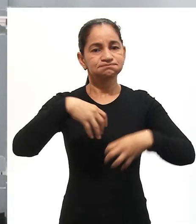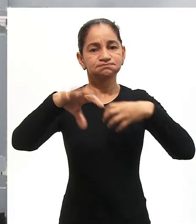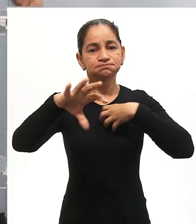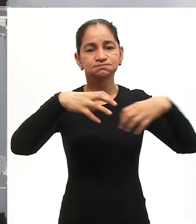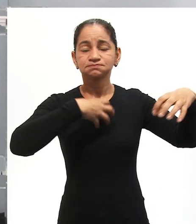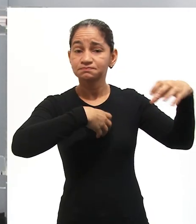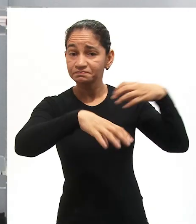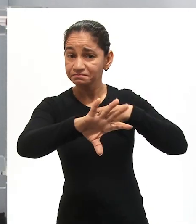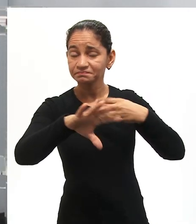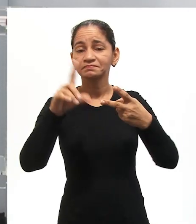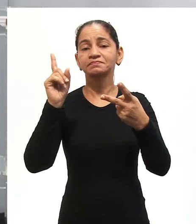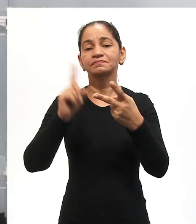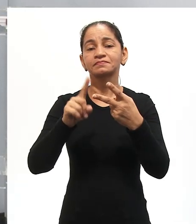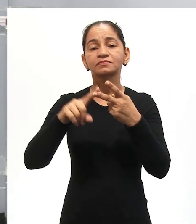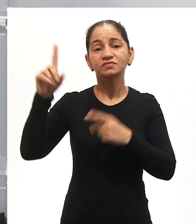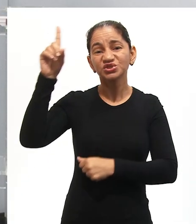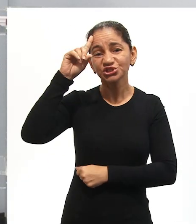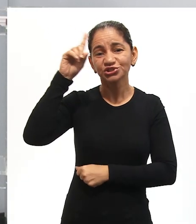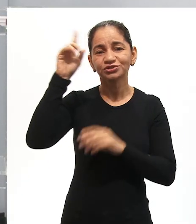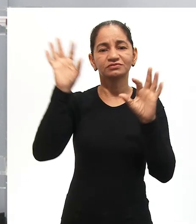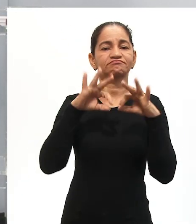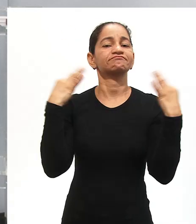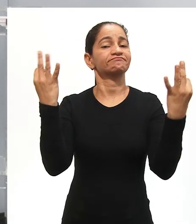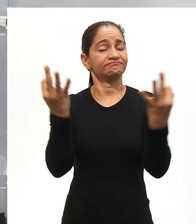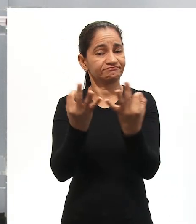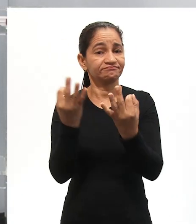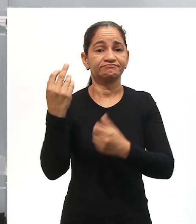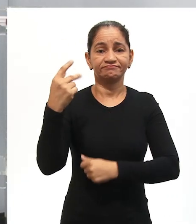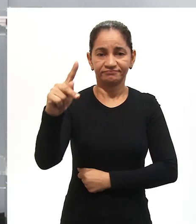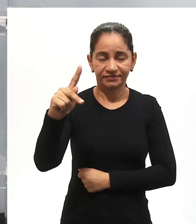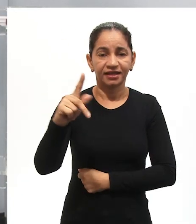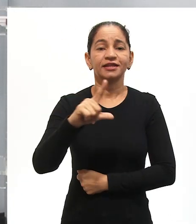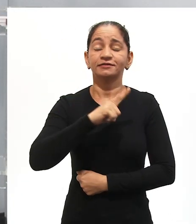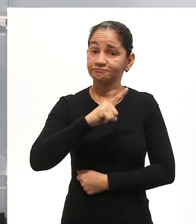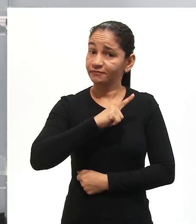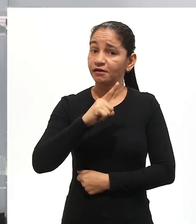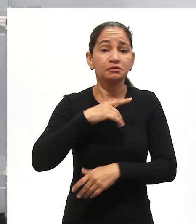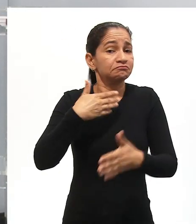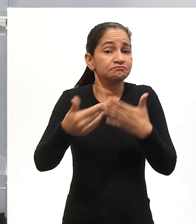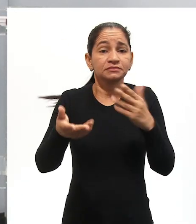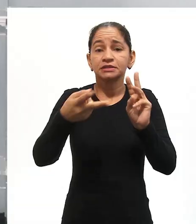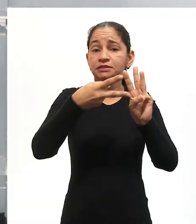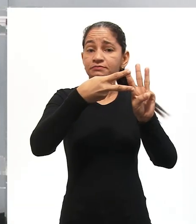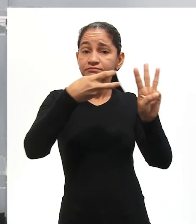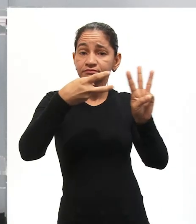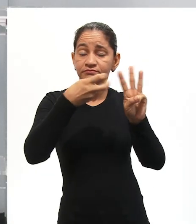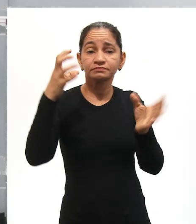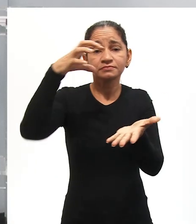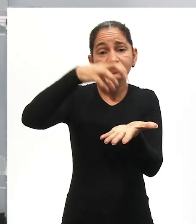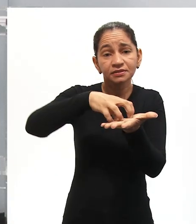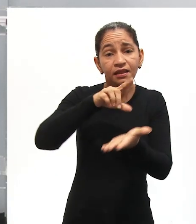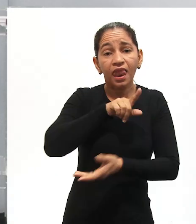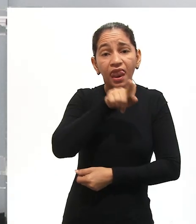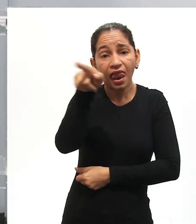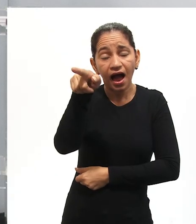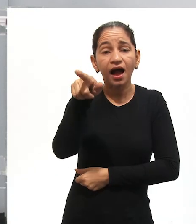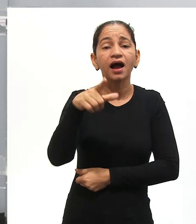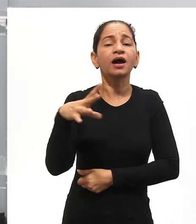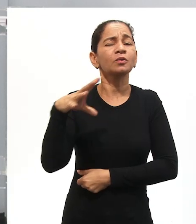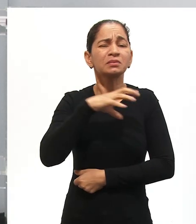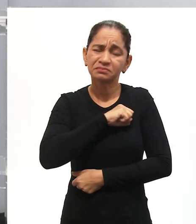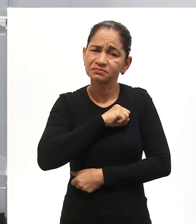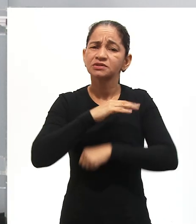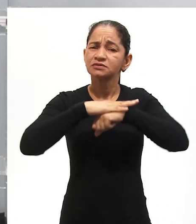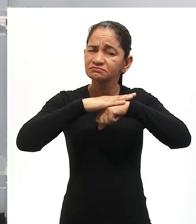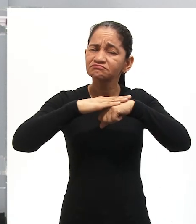seja corporativos, no dia a dia familiar, enfim, dentro das suas tribos. Então, faça com amor